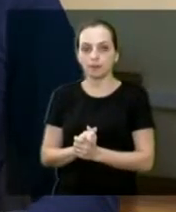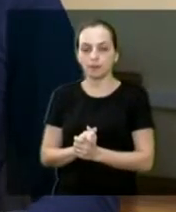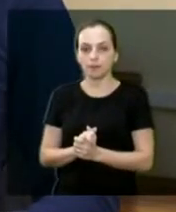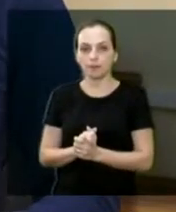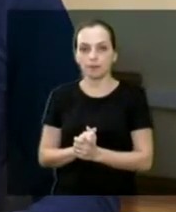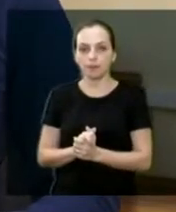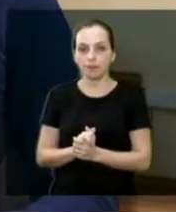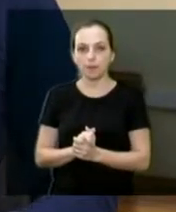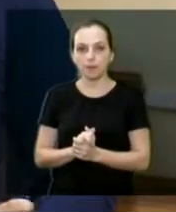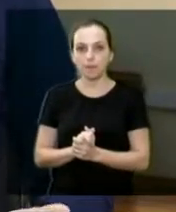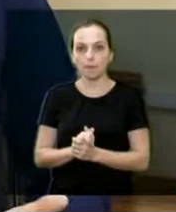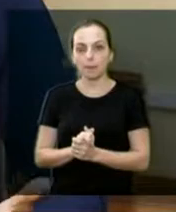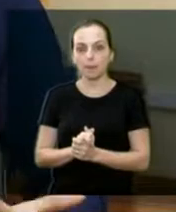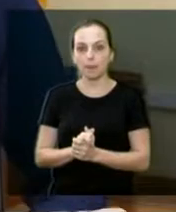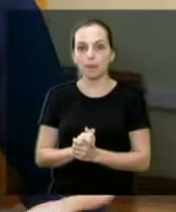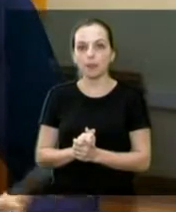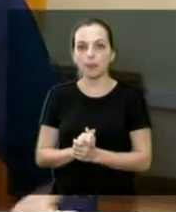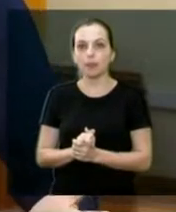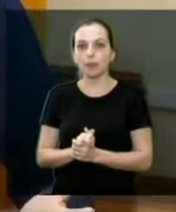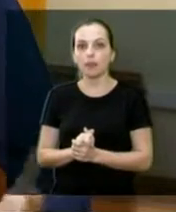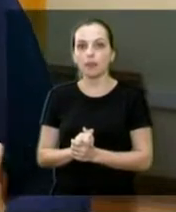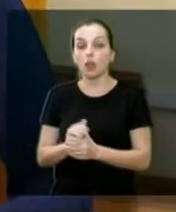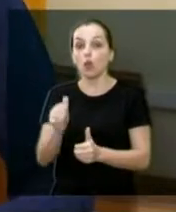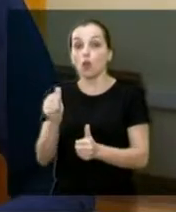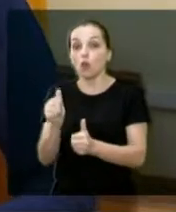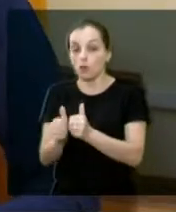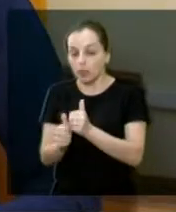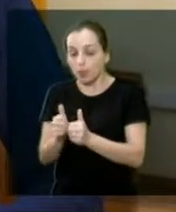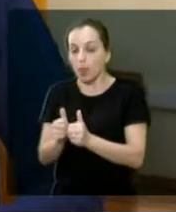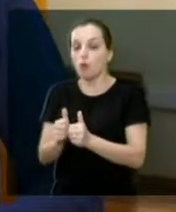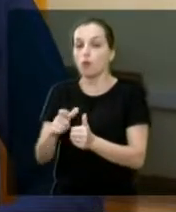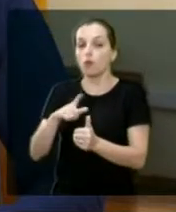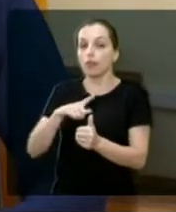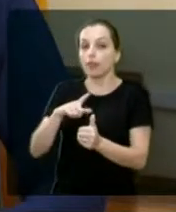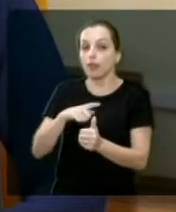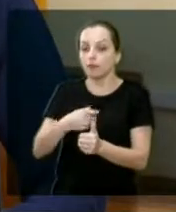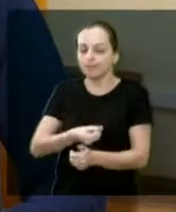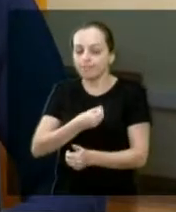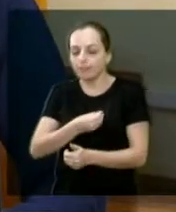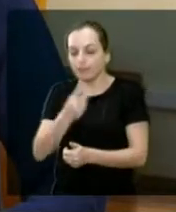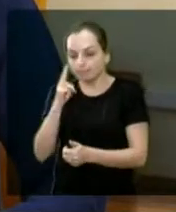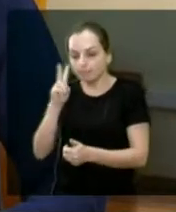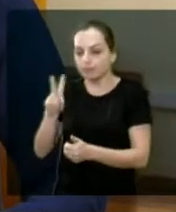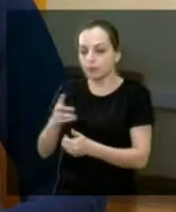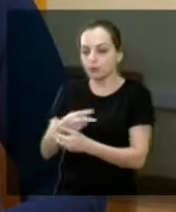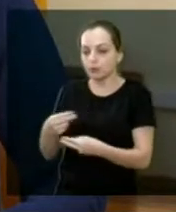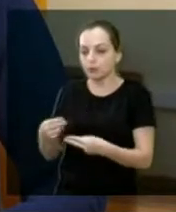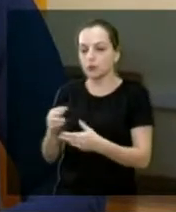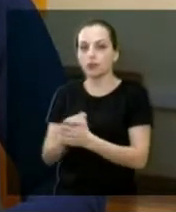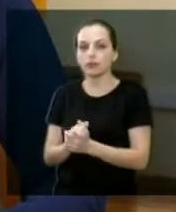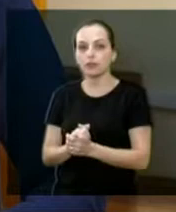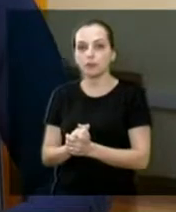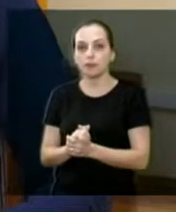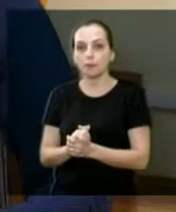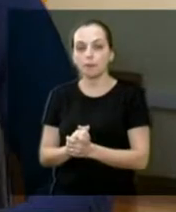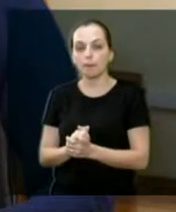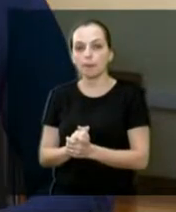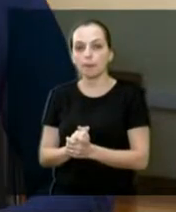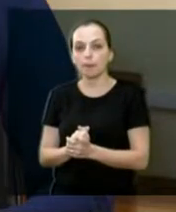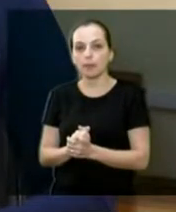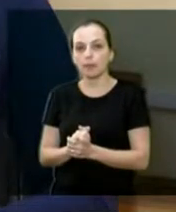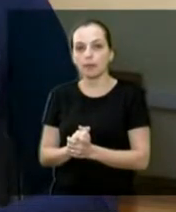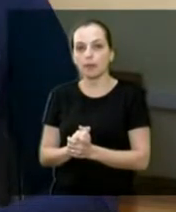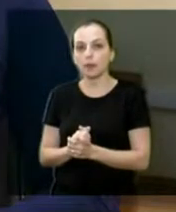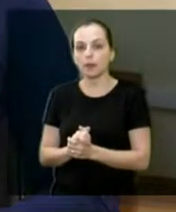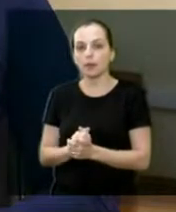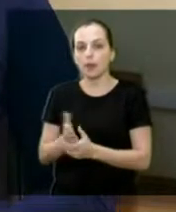futebol tem essas coisas, né? Você presencia algumas coisas, por exemplo, eu fui cobrir um treino da Ferroviária com o Noé Moreira, era